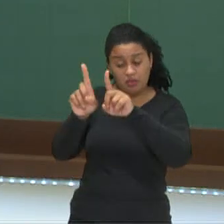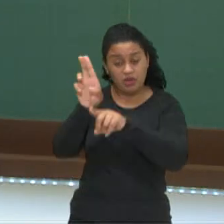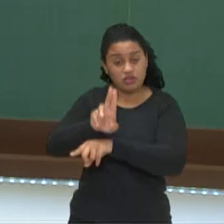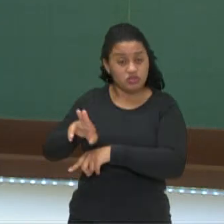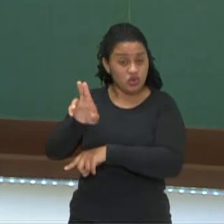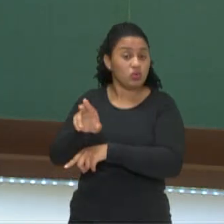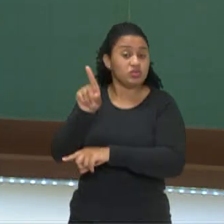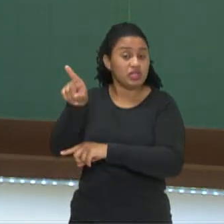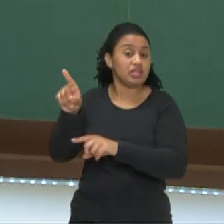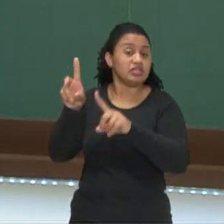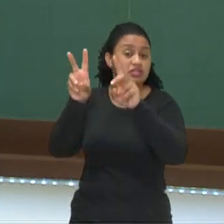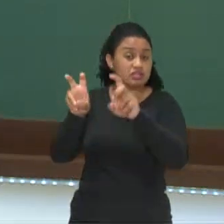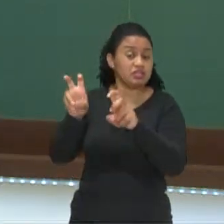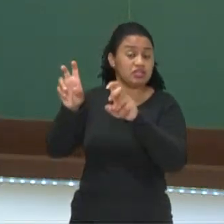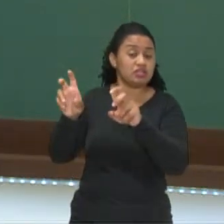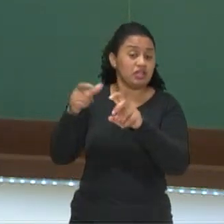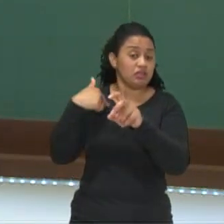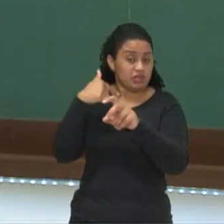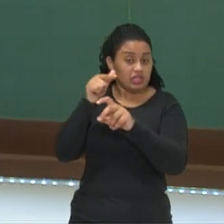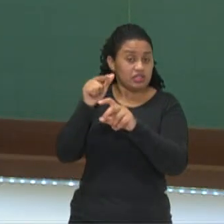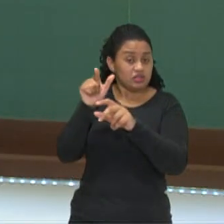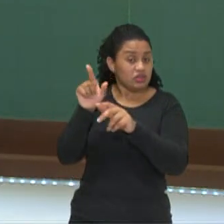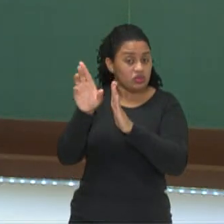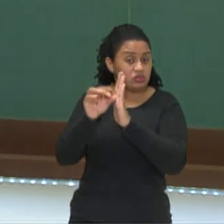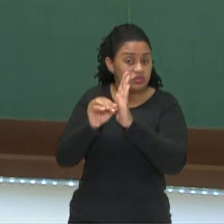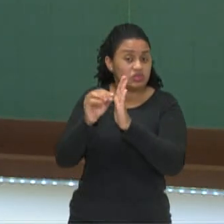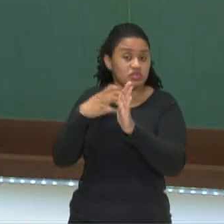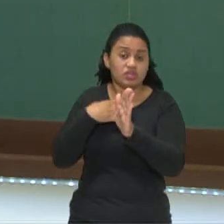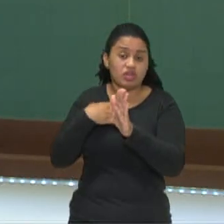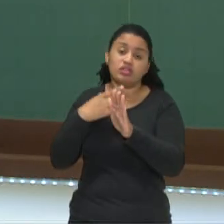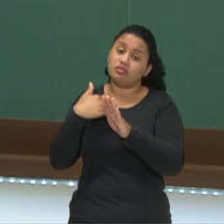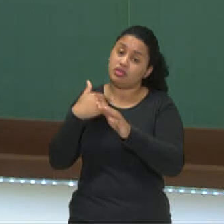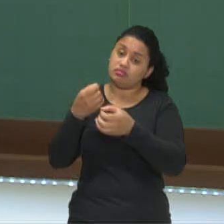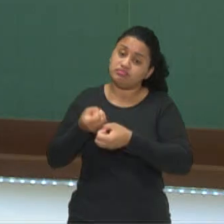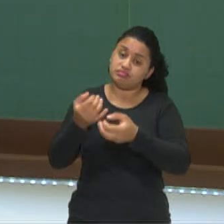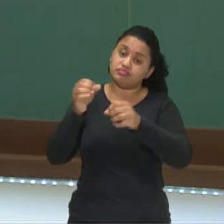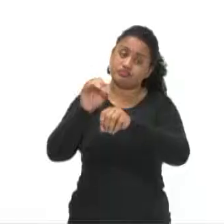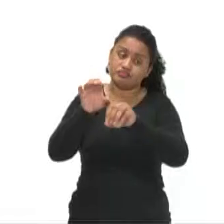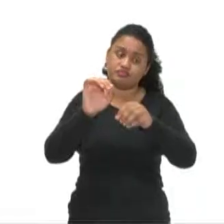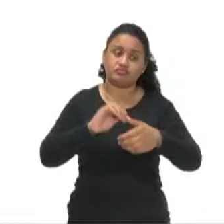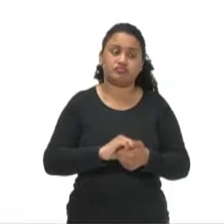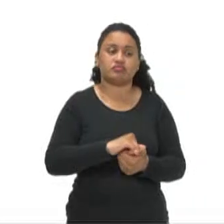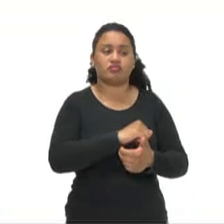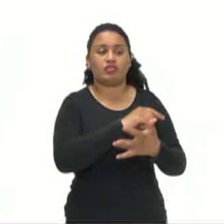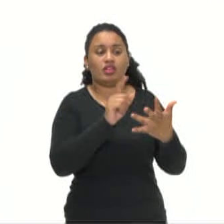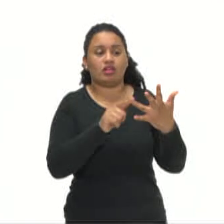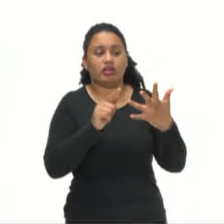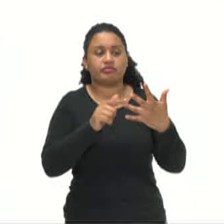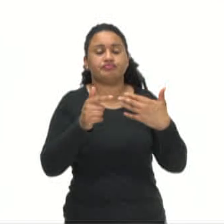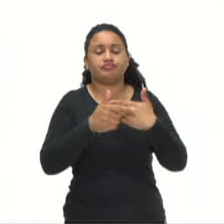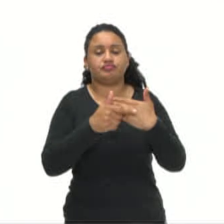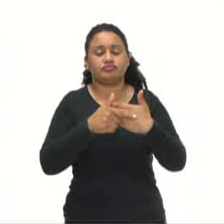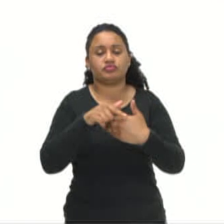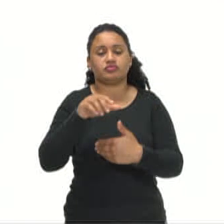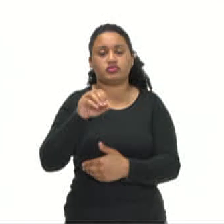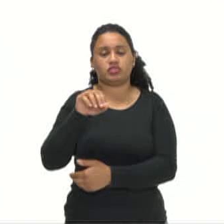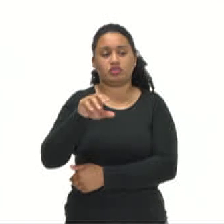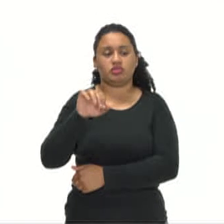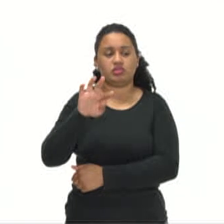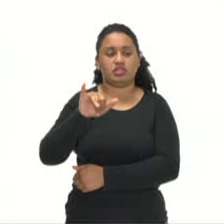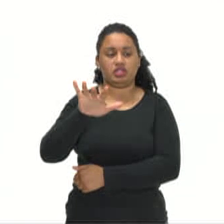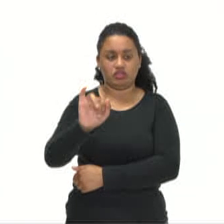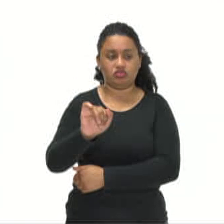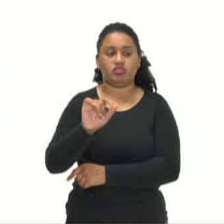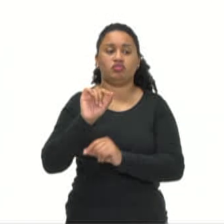função metalinguística. Função conativa, foco do receptor, uso de verbos no